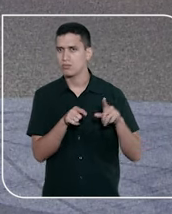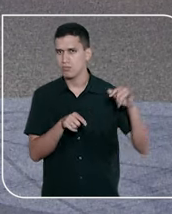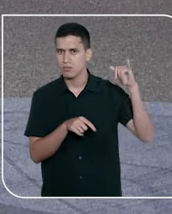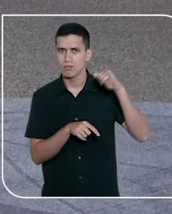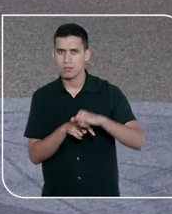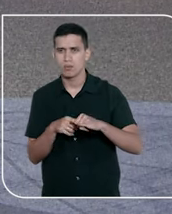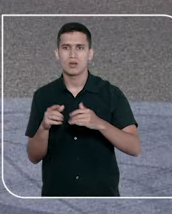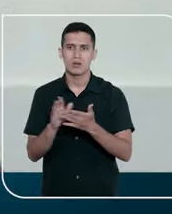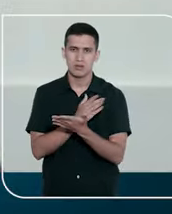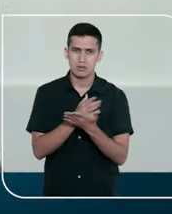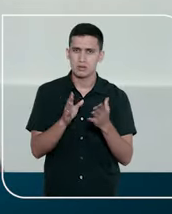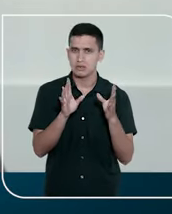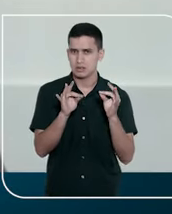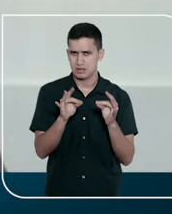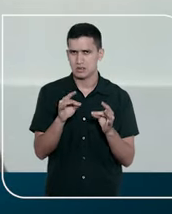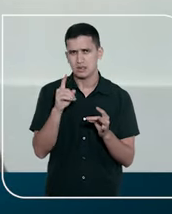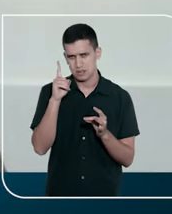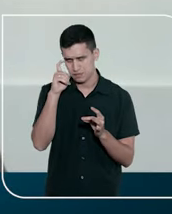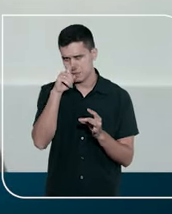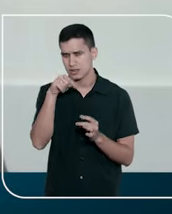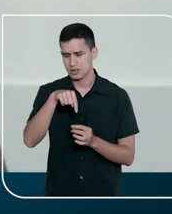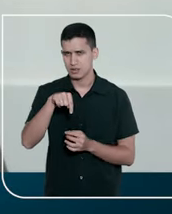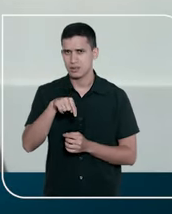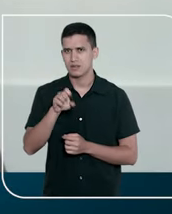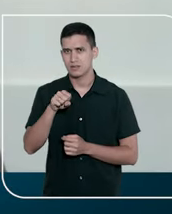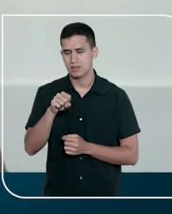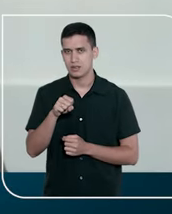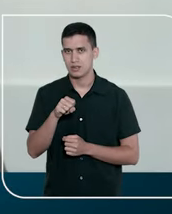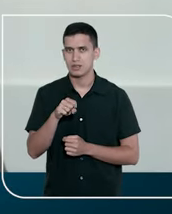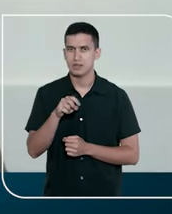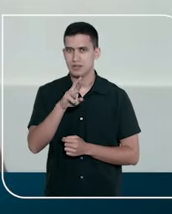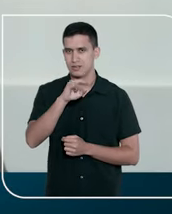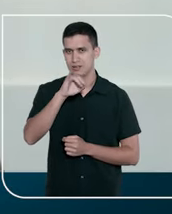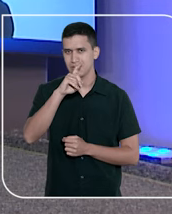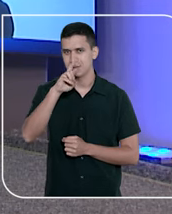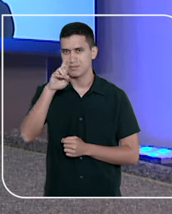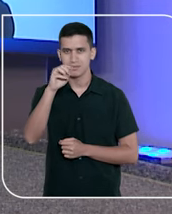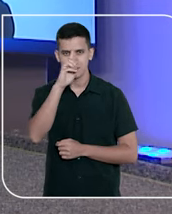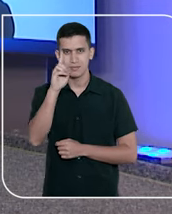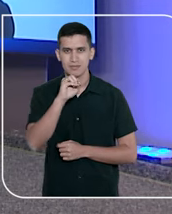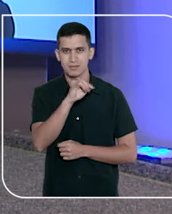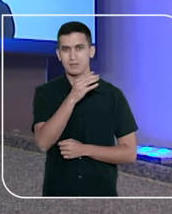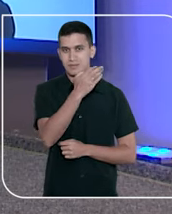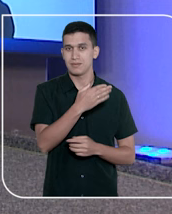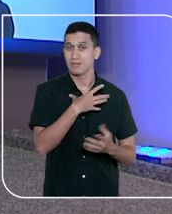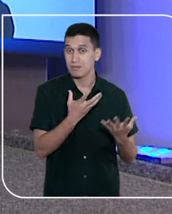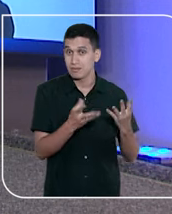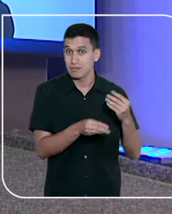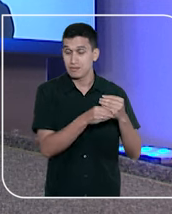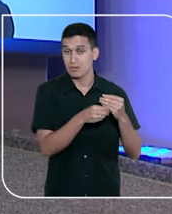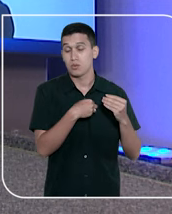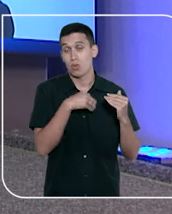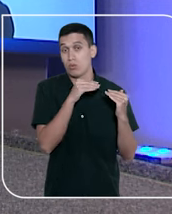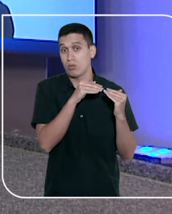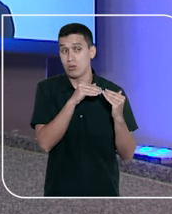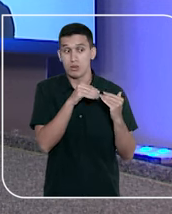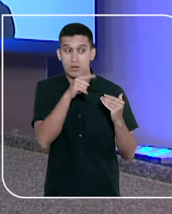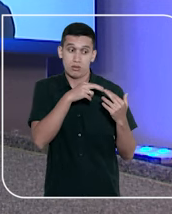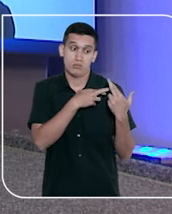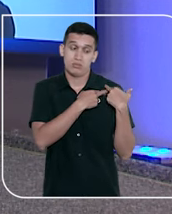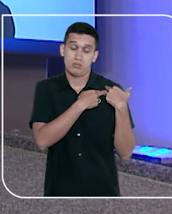procedimentos extremamente complexos, sim. Ricardo, eu não sei se você quer complementar. Eu concordo, aqui a responsabilidade